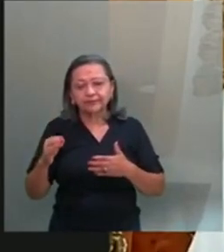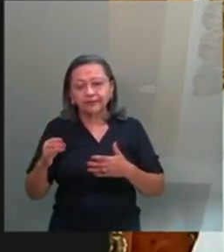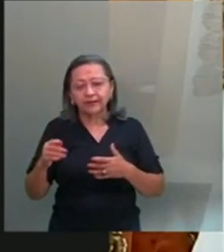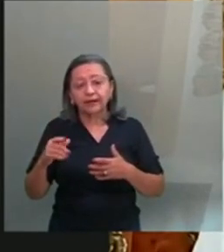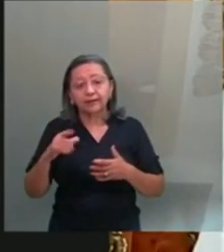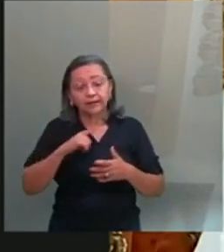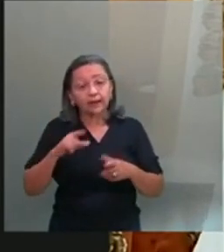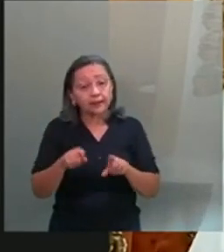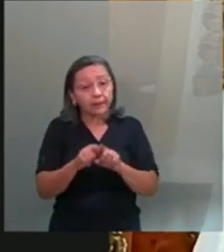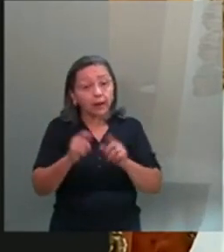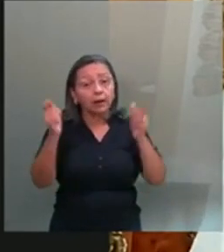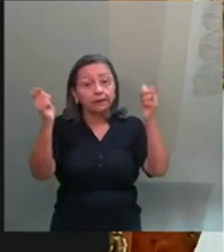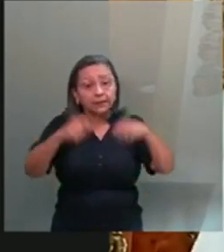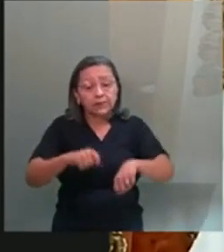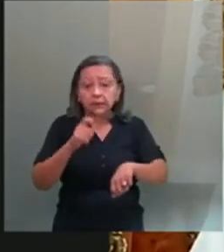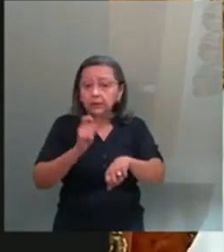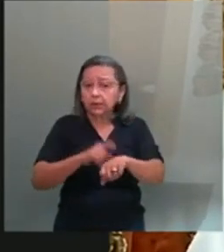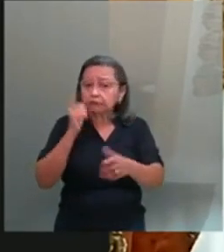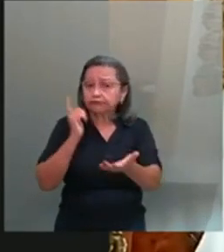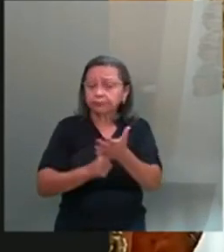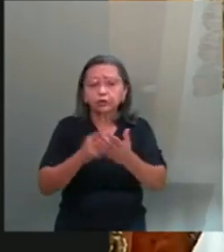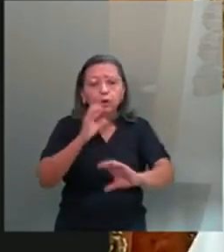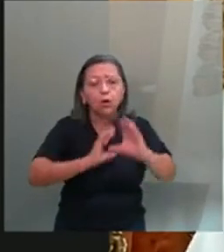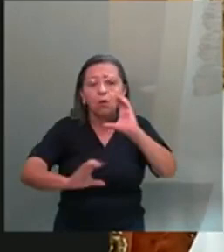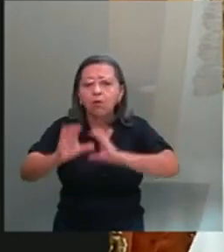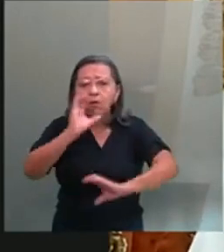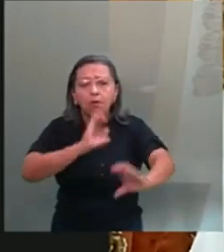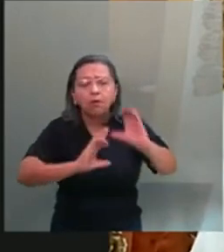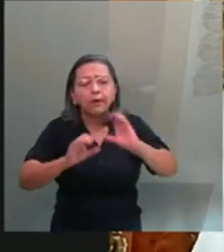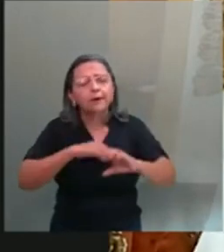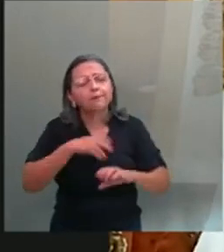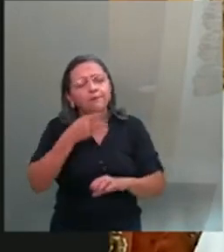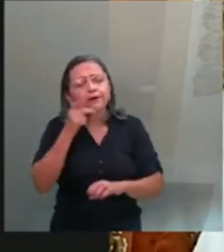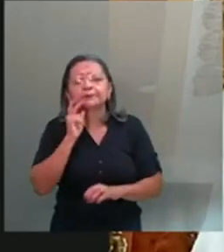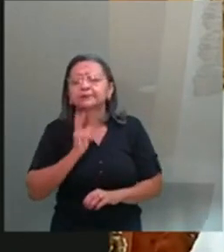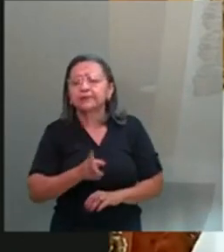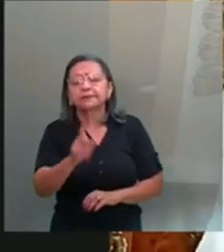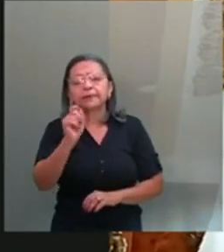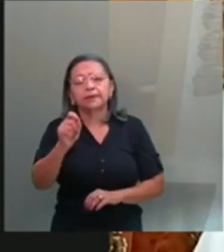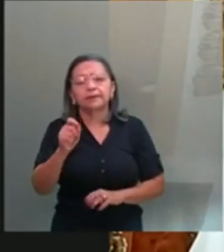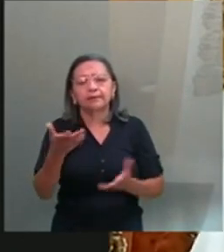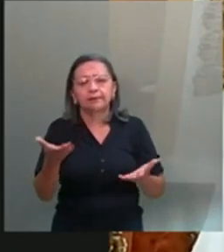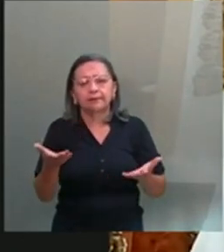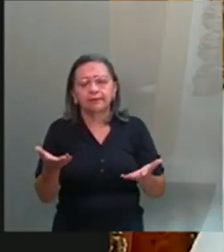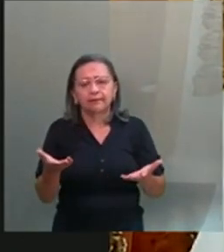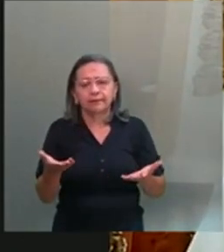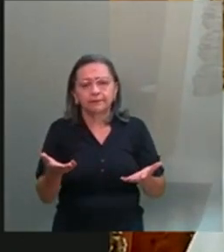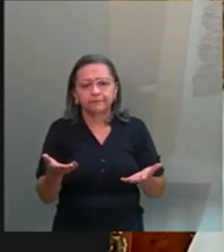a sua capacidade em tempo real de comunicação. Eu diria sempre que, eu digo sempre que